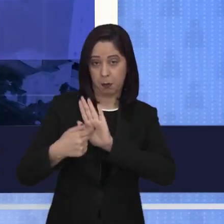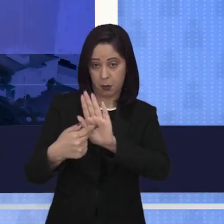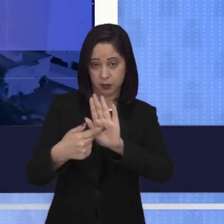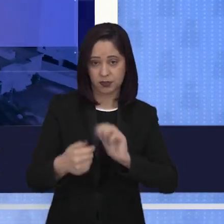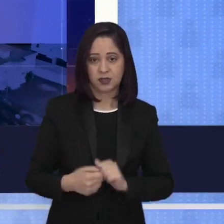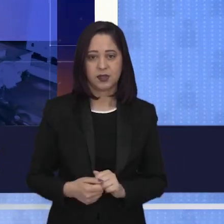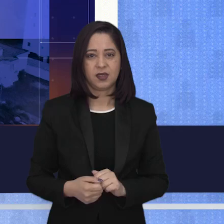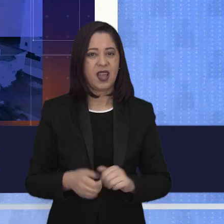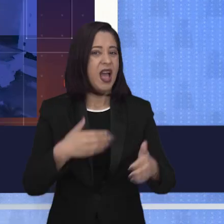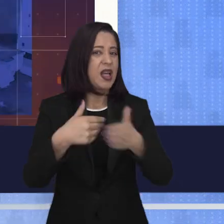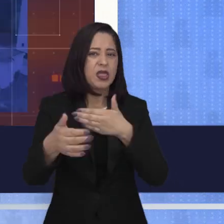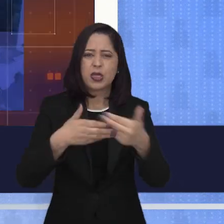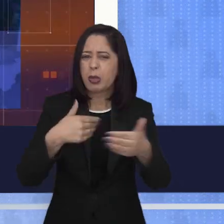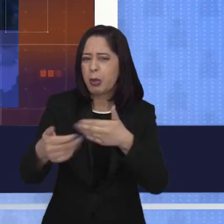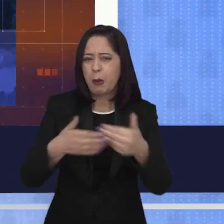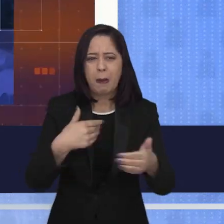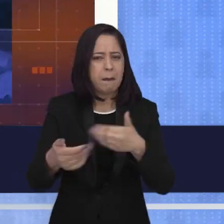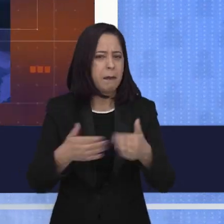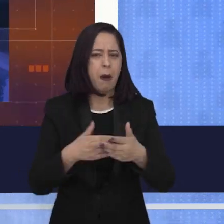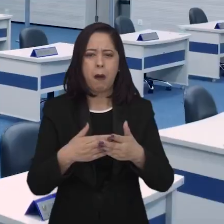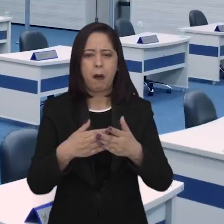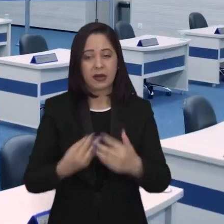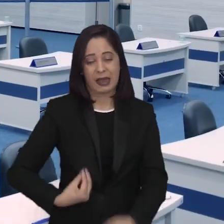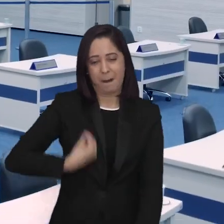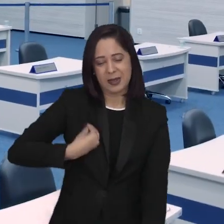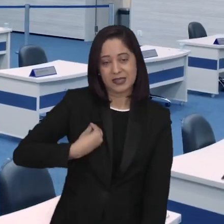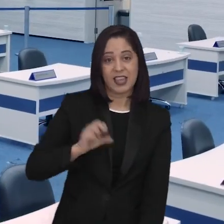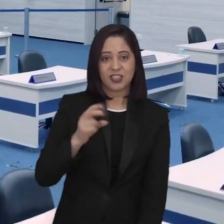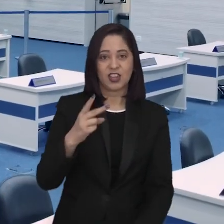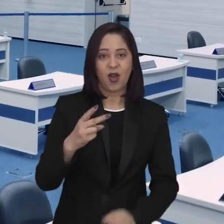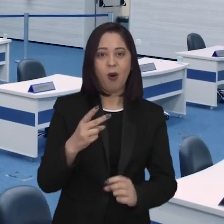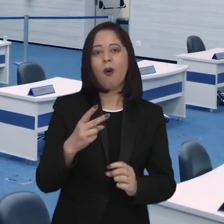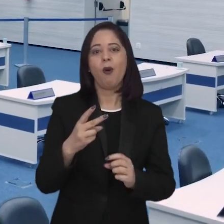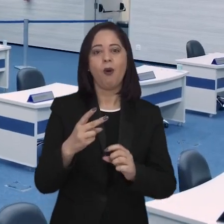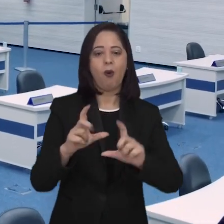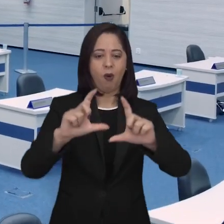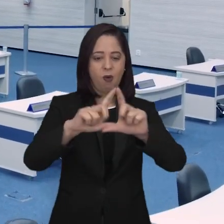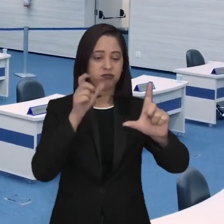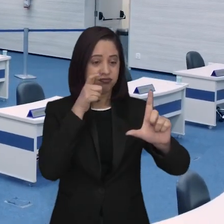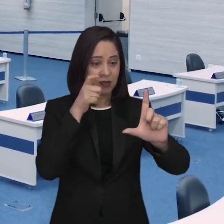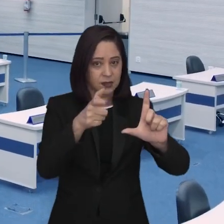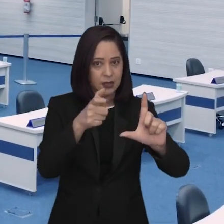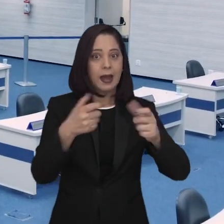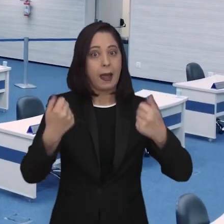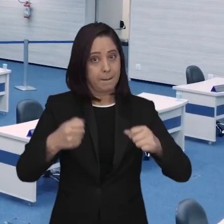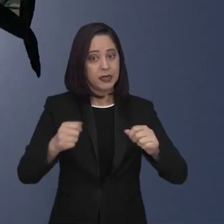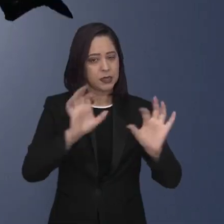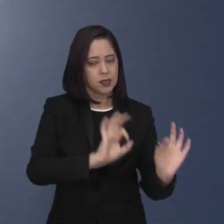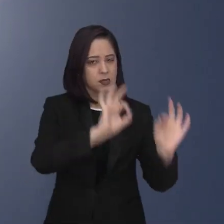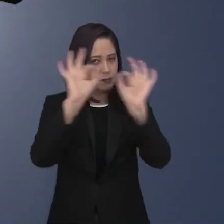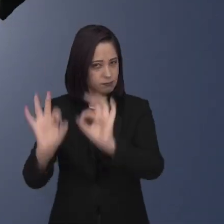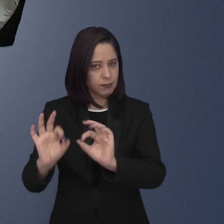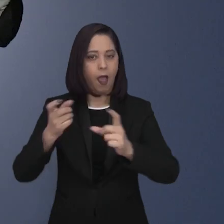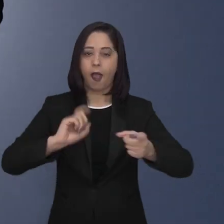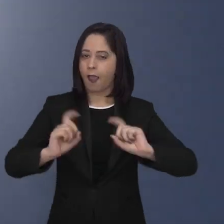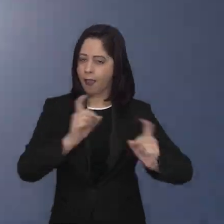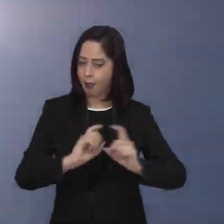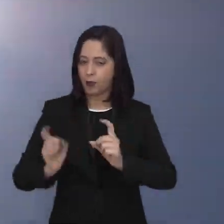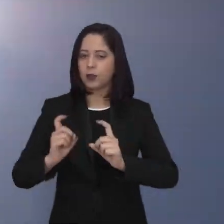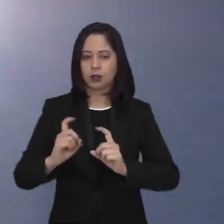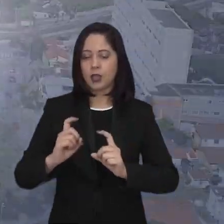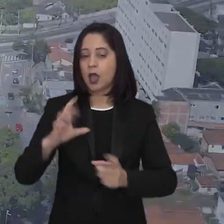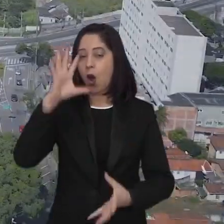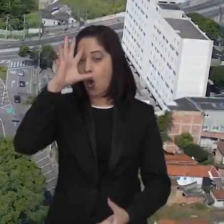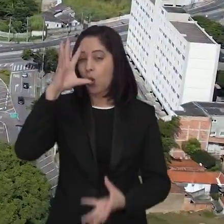trabalhos você confere no Boletim Legislativo. Não importa qual seja o canal, acompanhar as sessões é um ato de